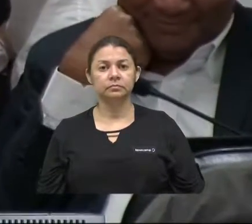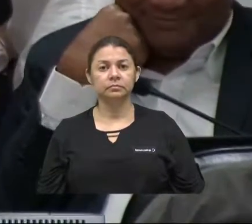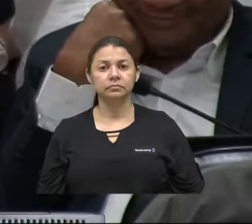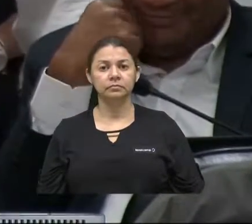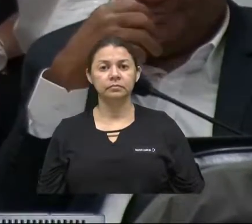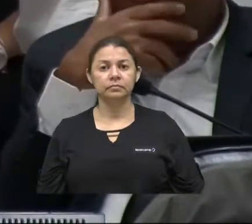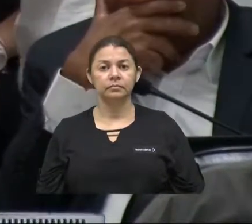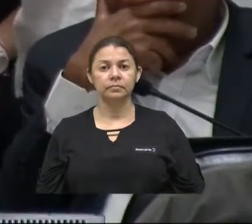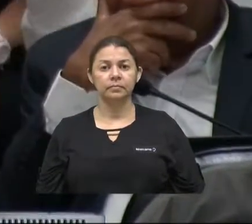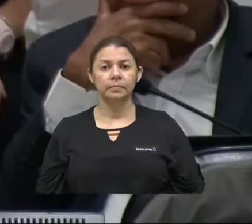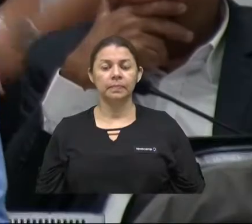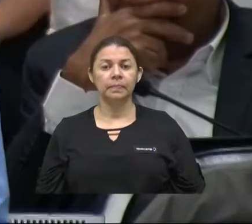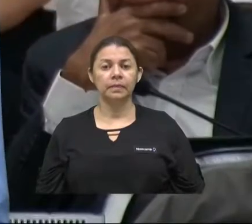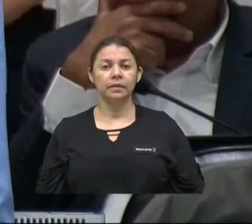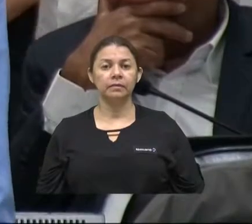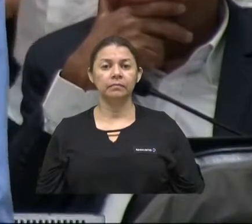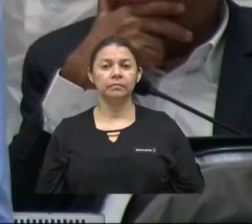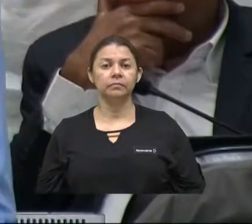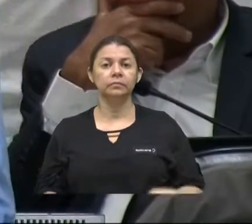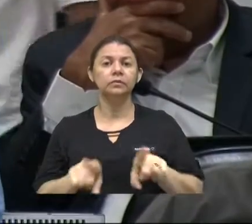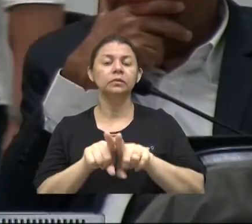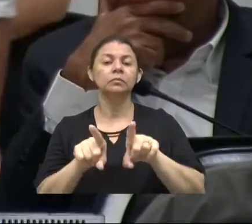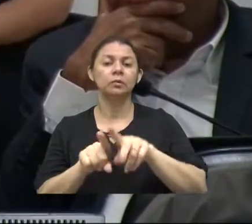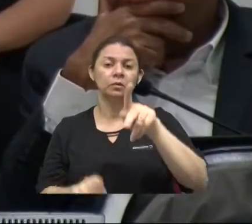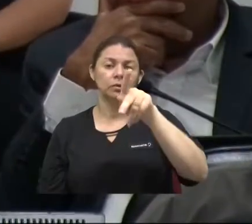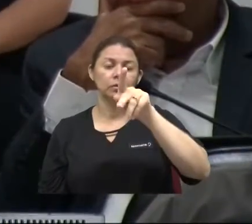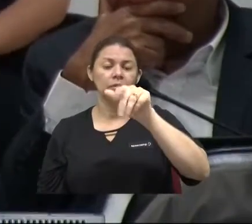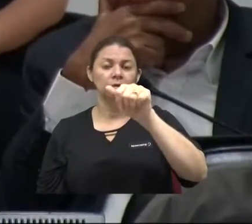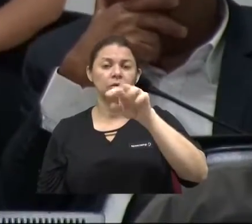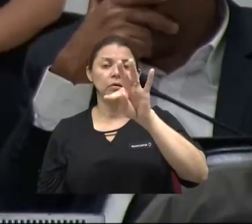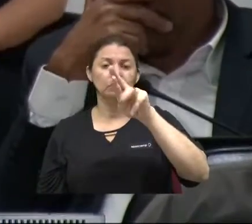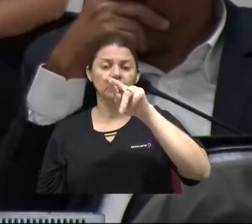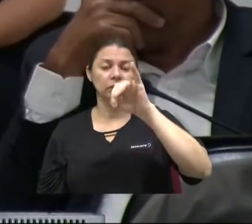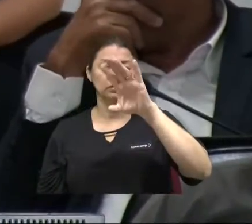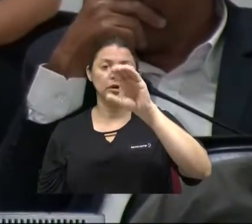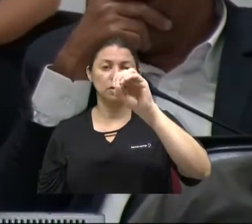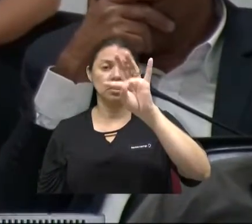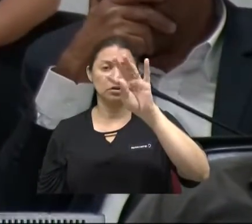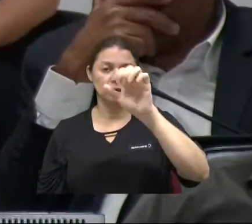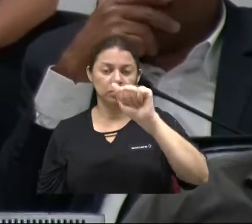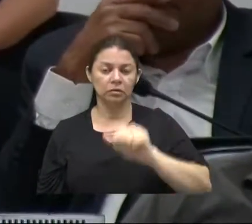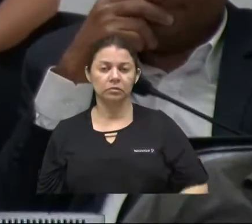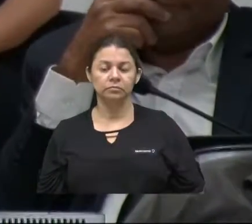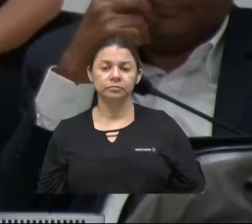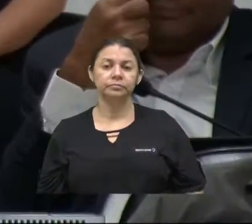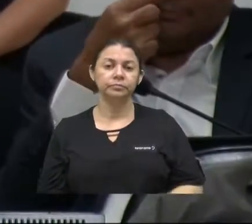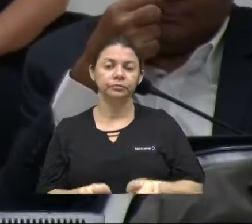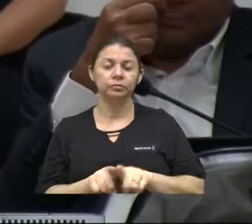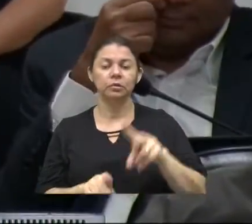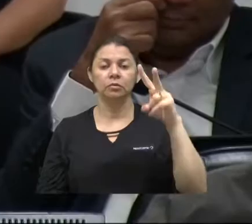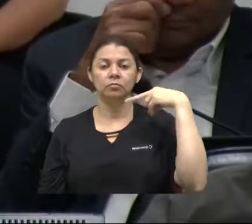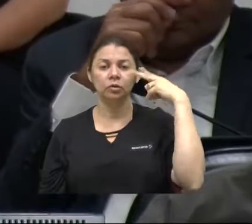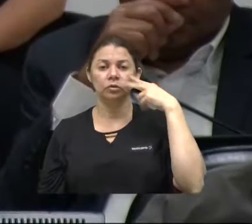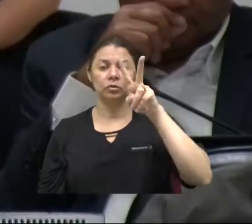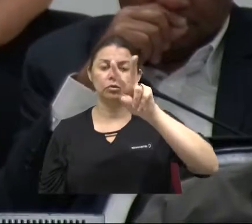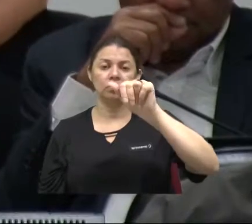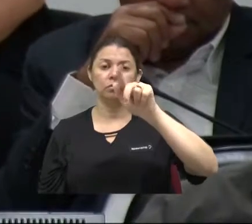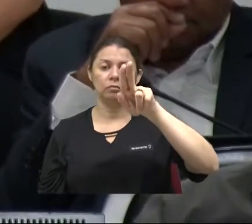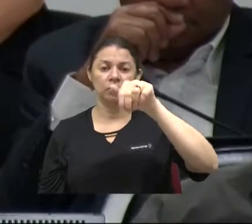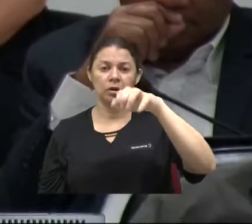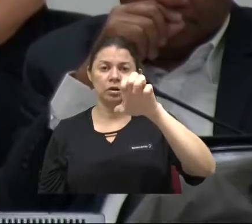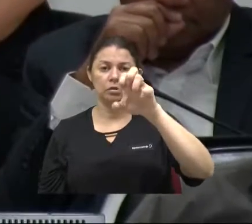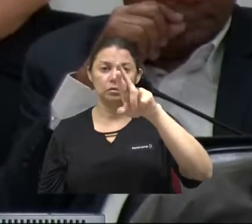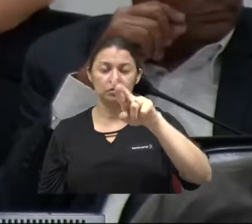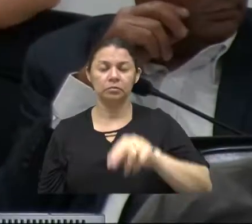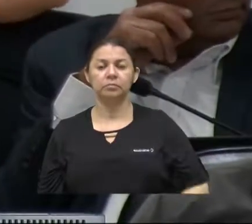Patriota, quero agradecer a presença na mesa do vereador Wagner Barbosa, PSB.